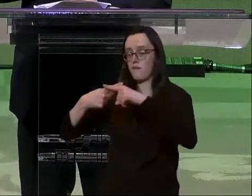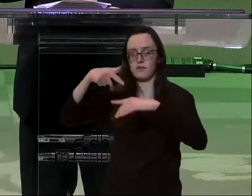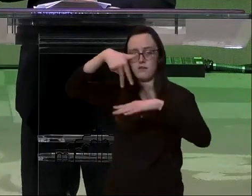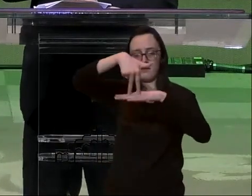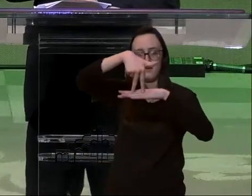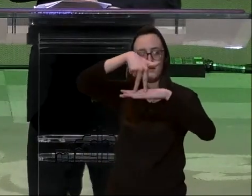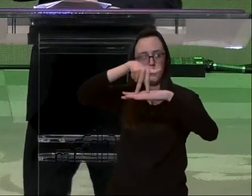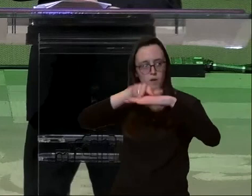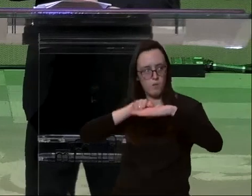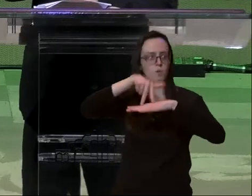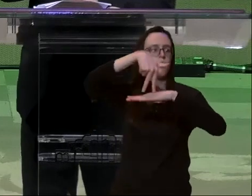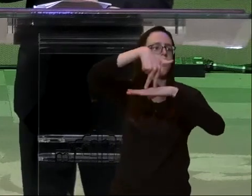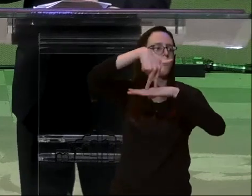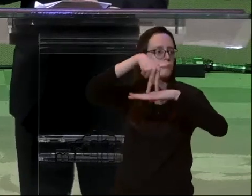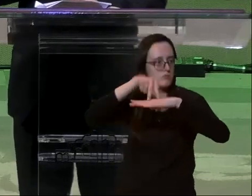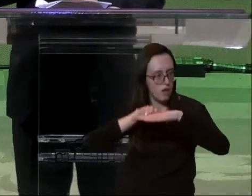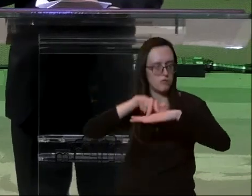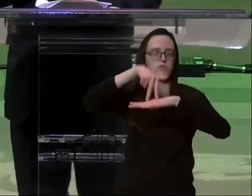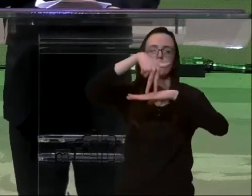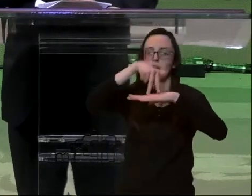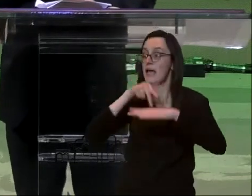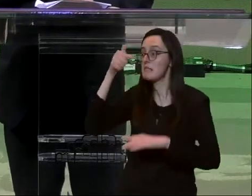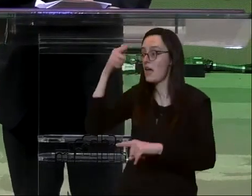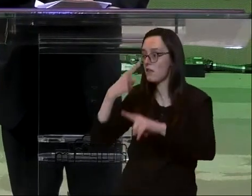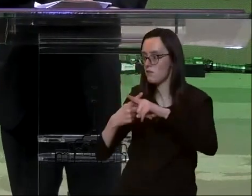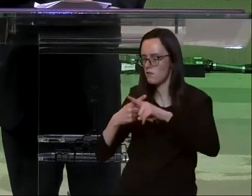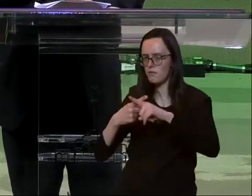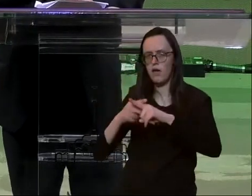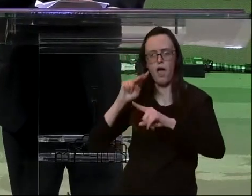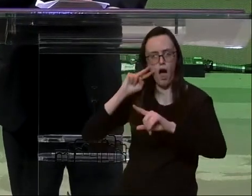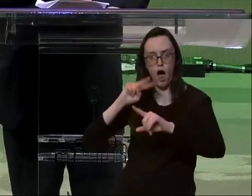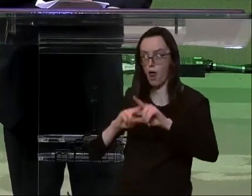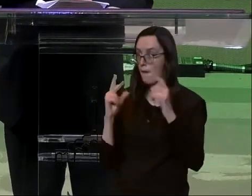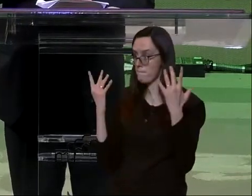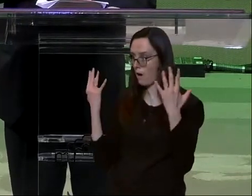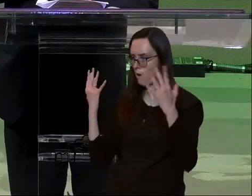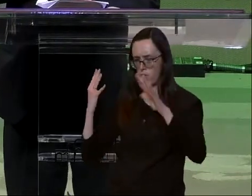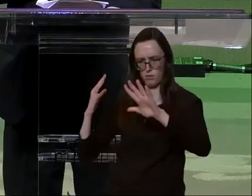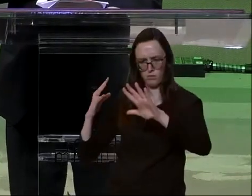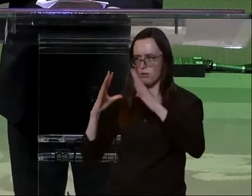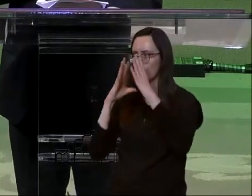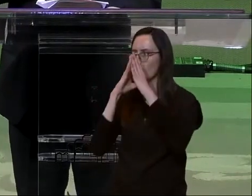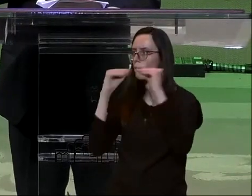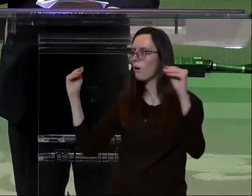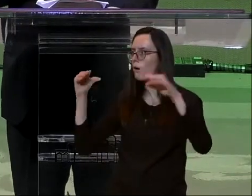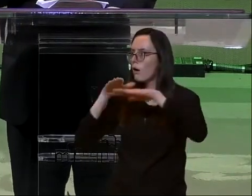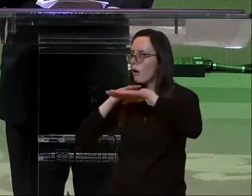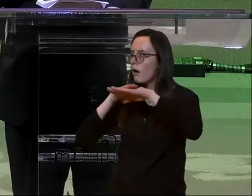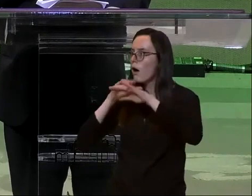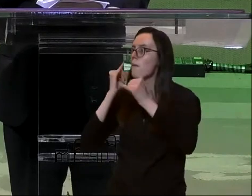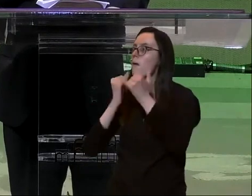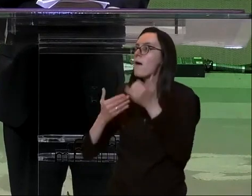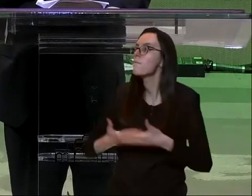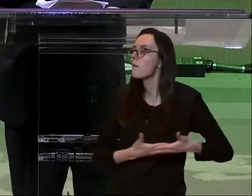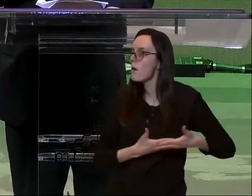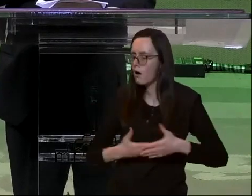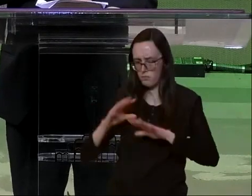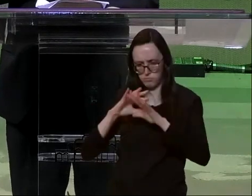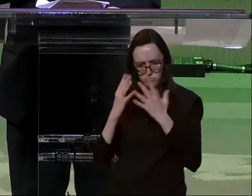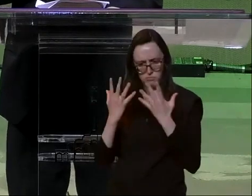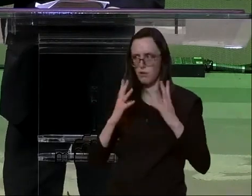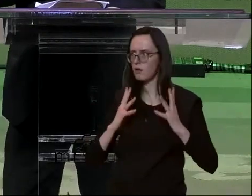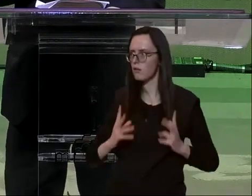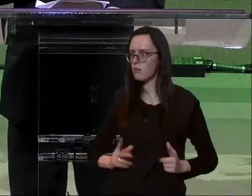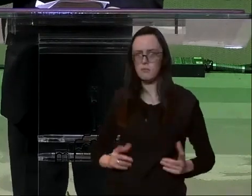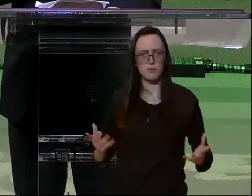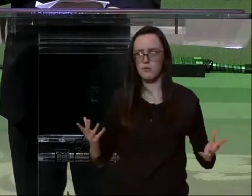Deus. E a sua carne se tornou como a carne de uma criança, e ficou limpo. Voltou ao homem de